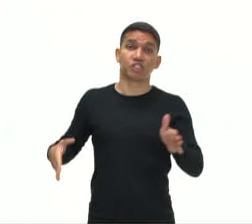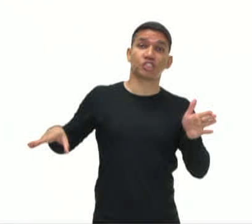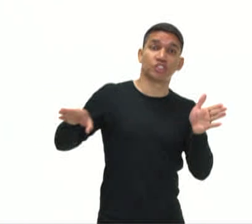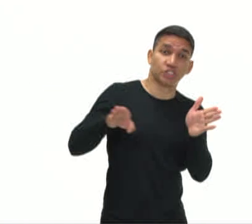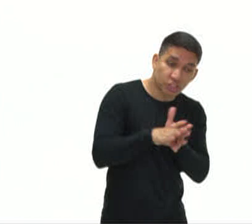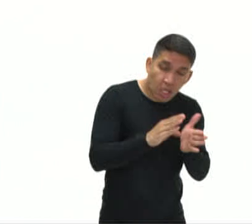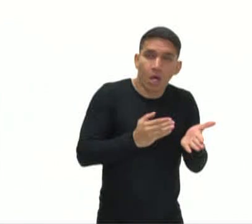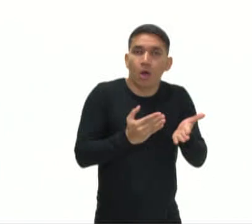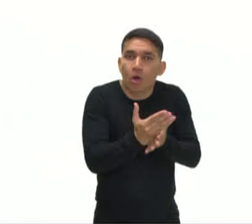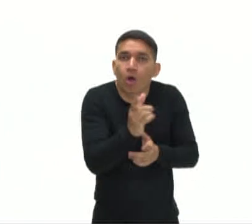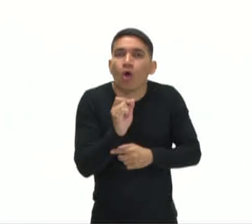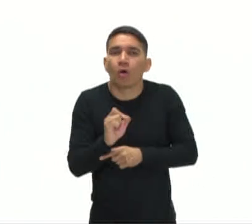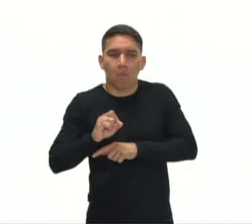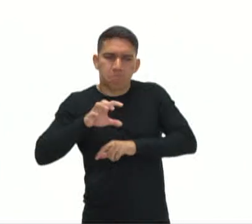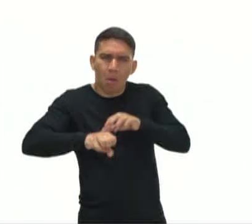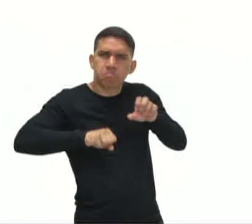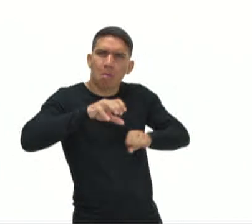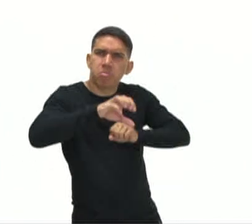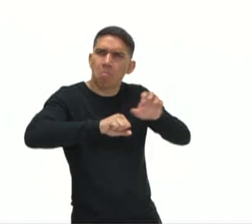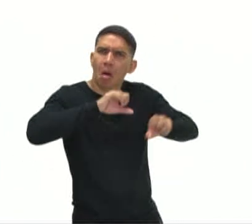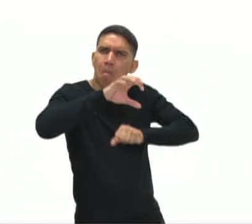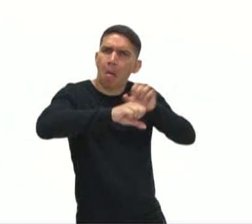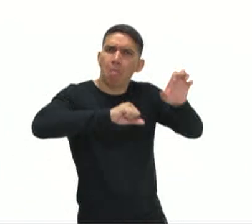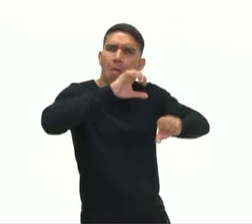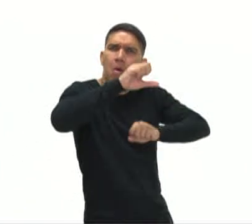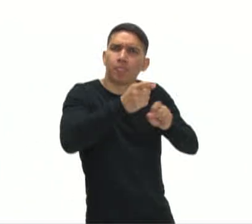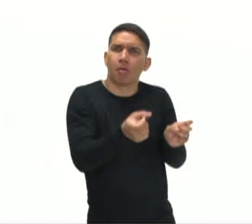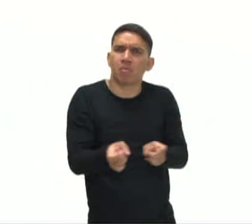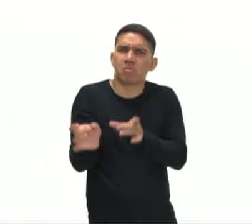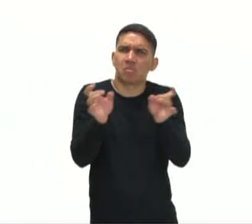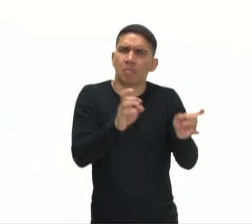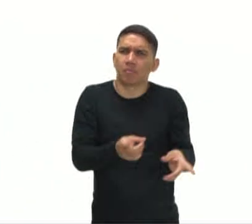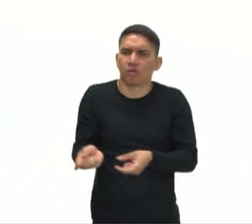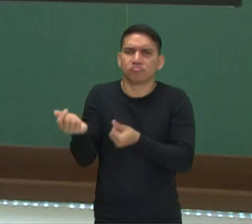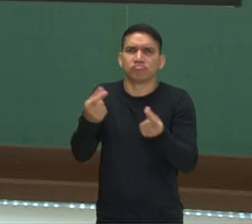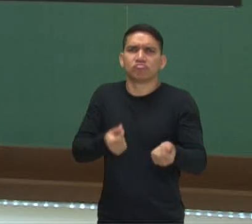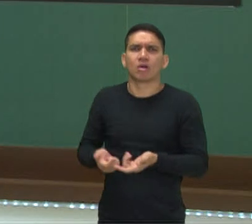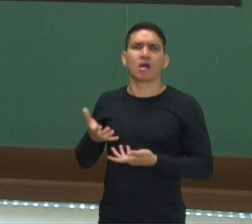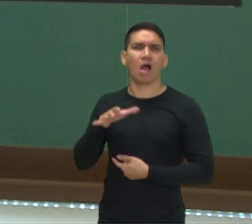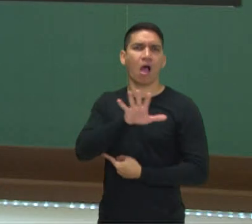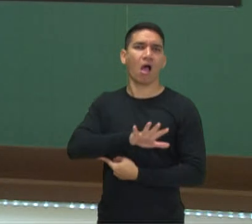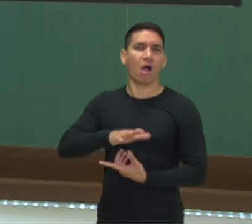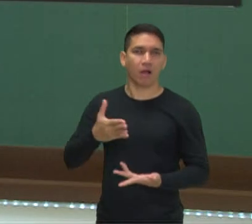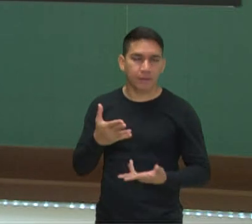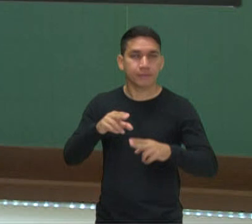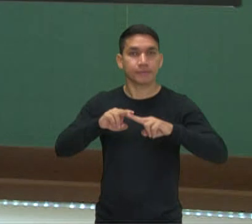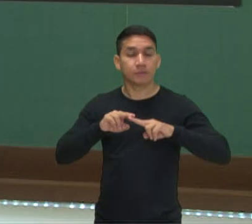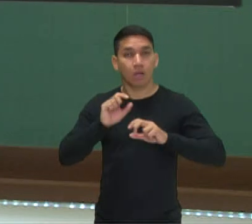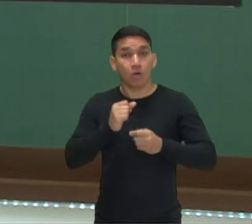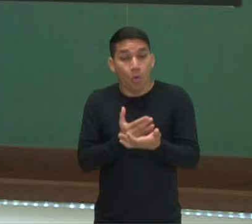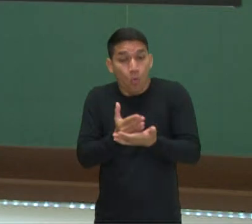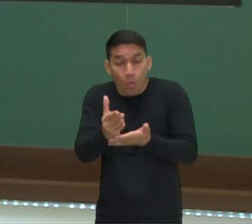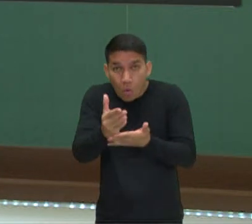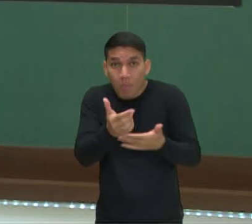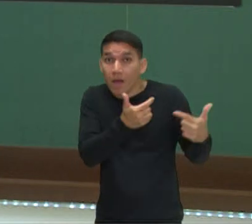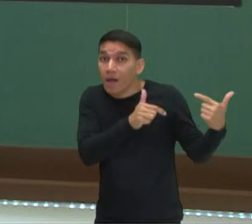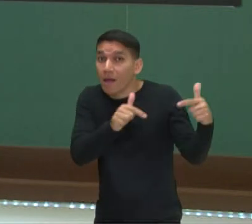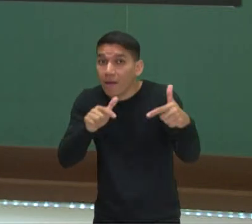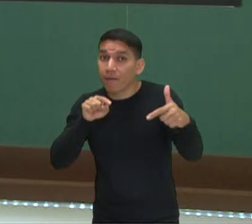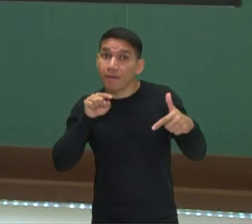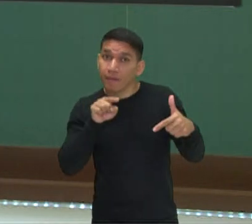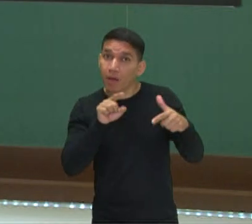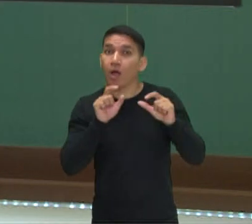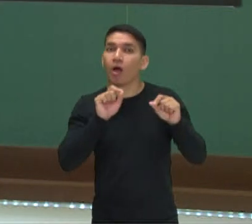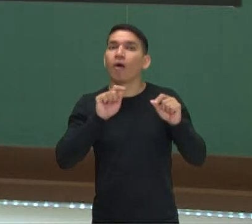e iniciaram a exploração econômica dessa área. Então, o início das atividades econômicas se